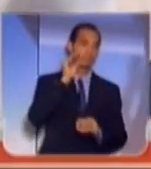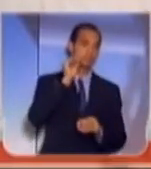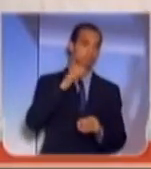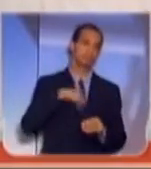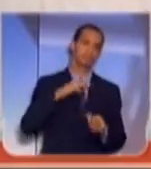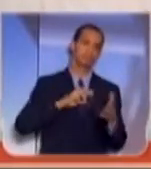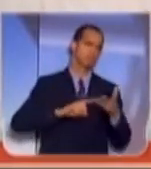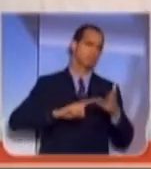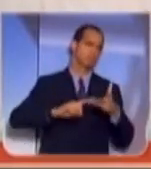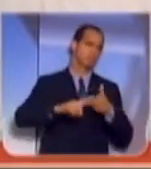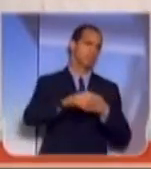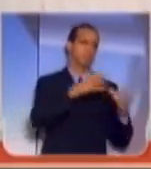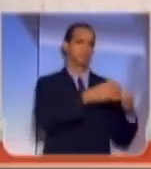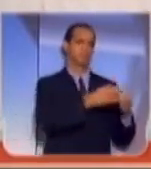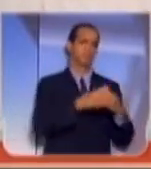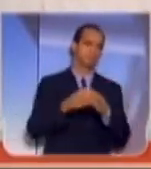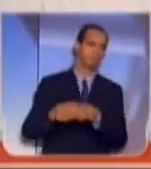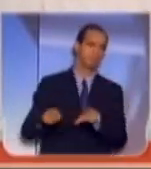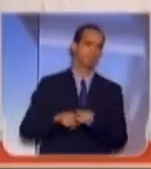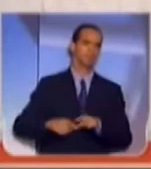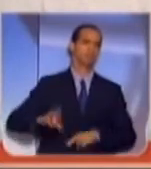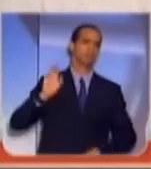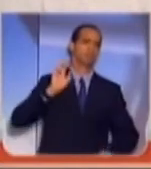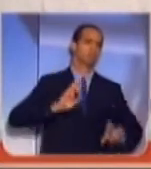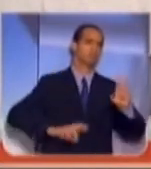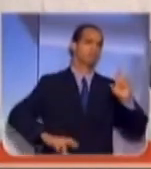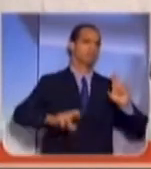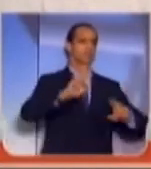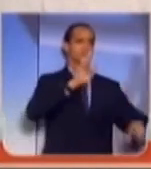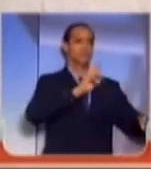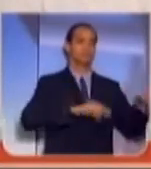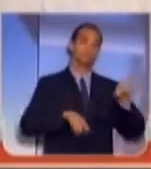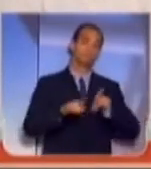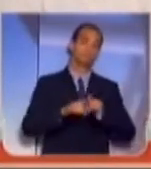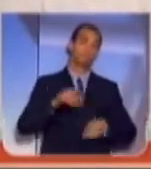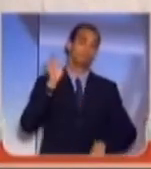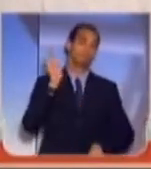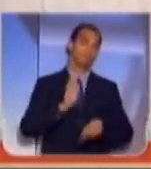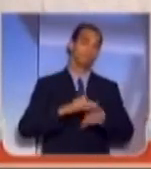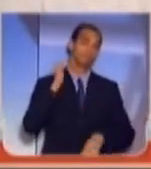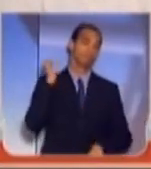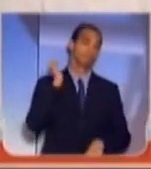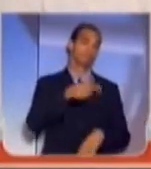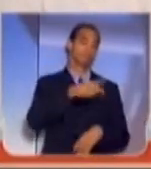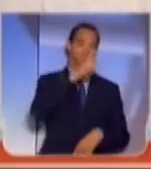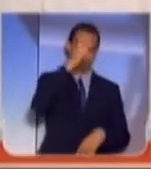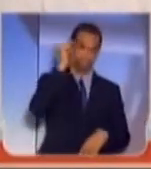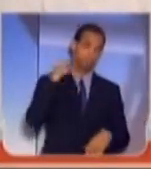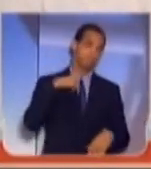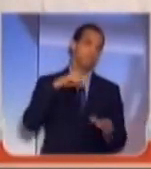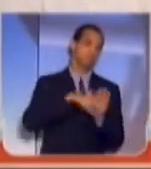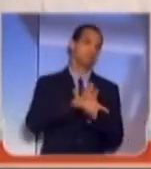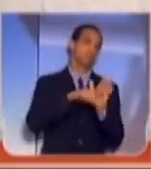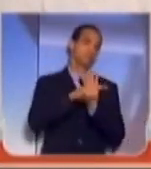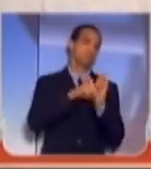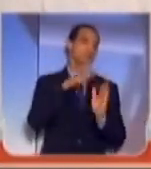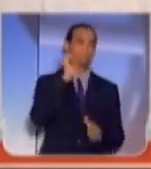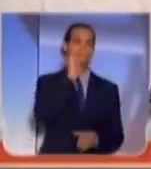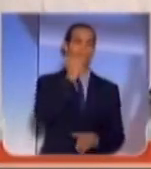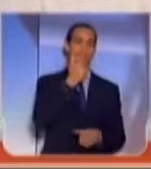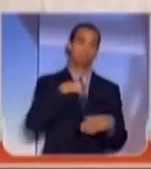das várias secretarias das autarquias e sobretudo em relação também aos pesquisadores